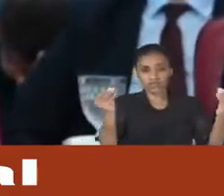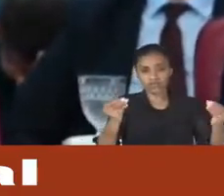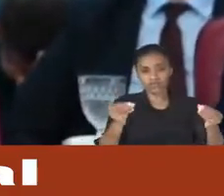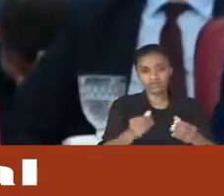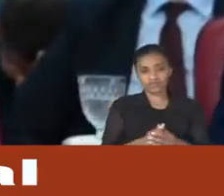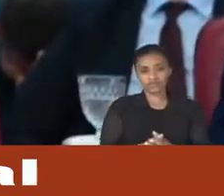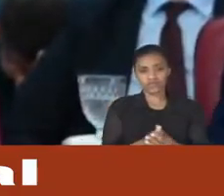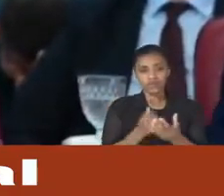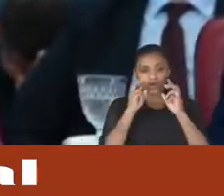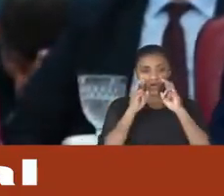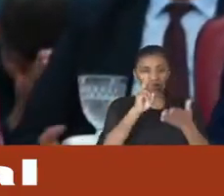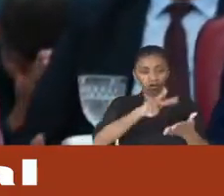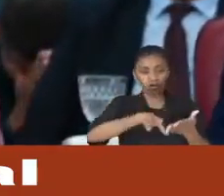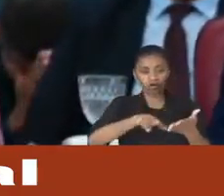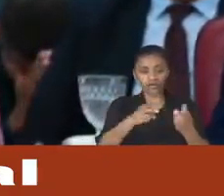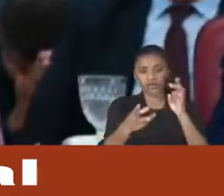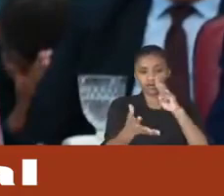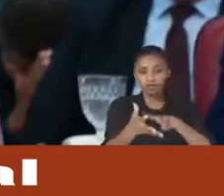para suas mãos.